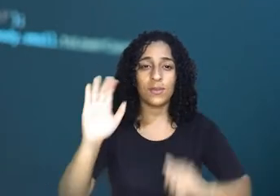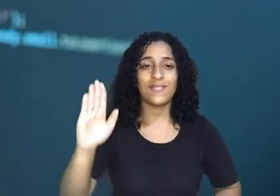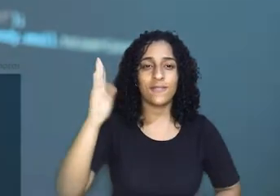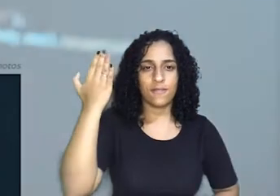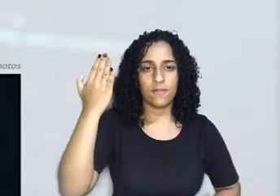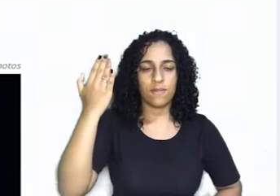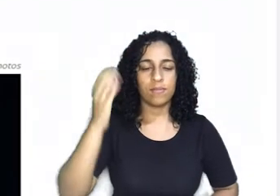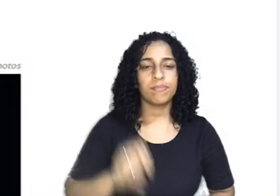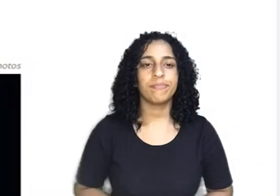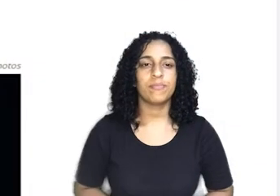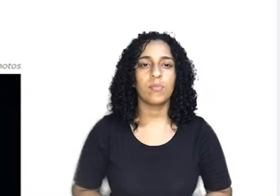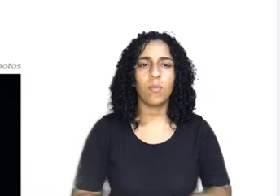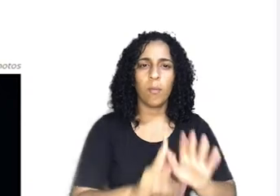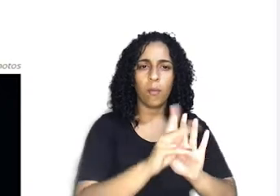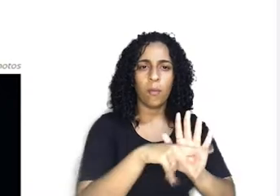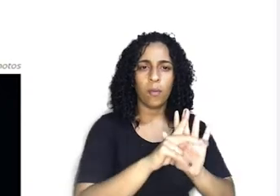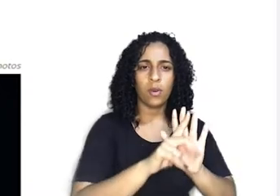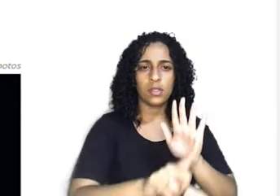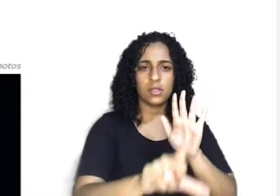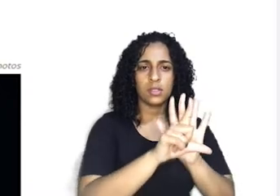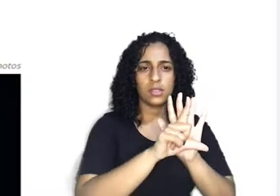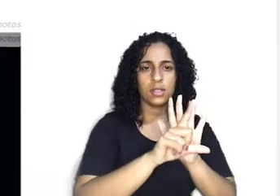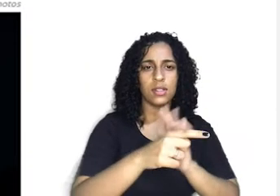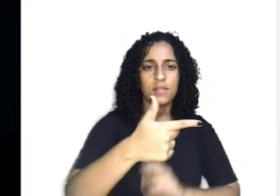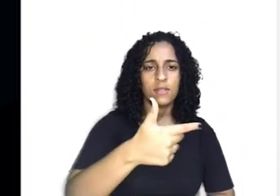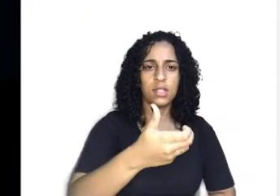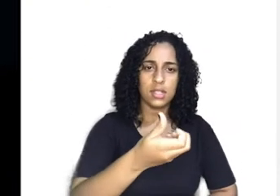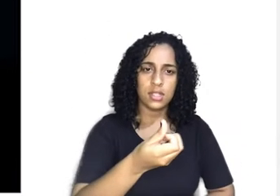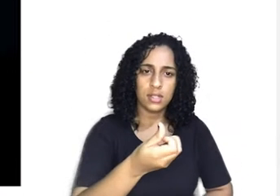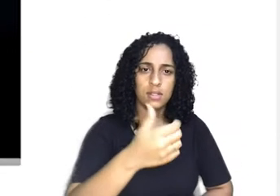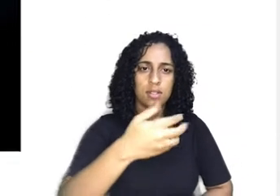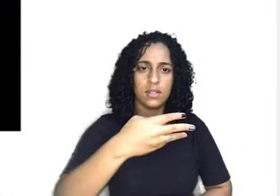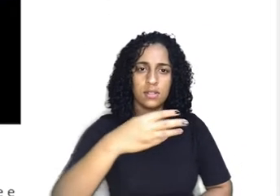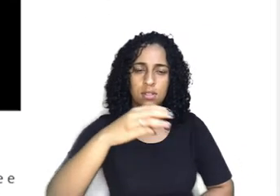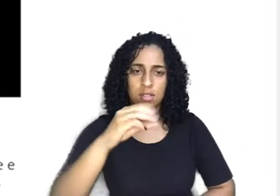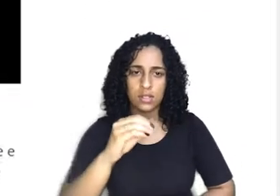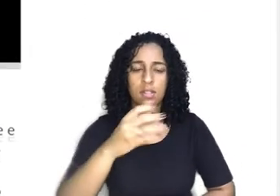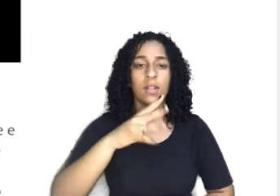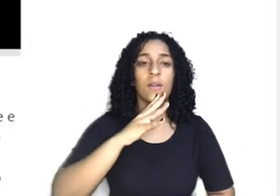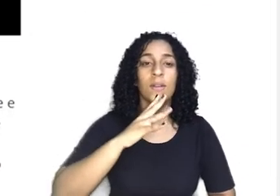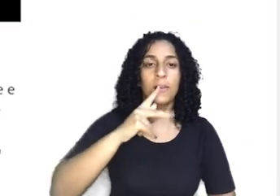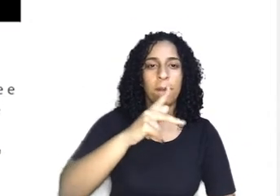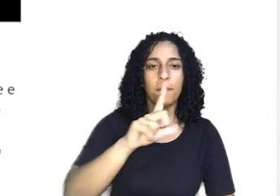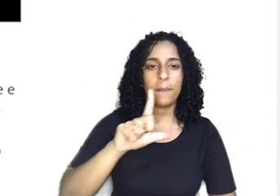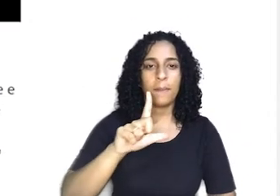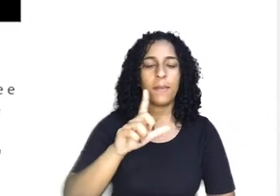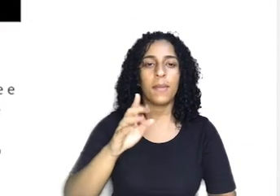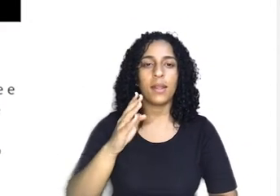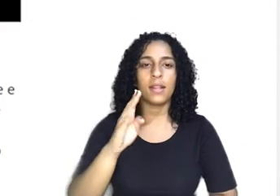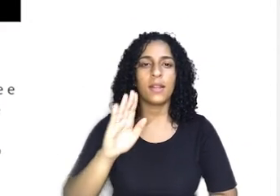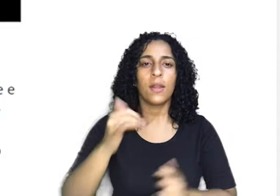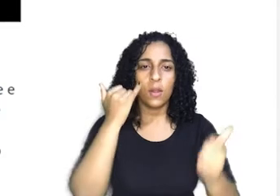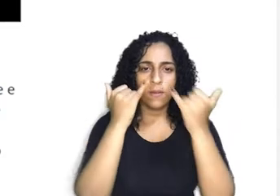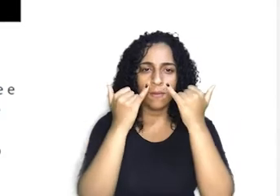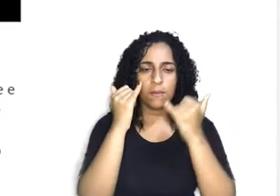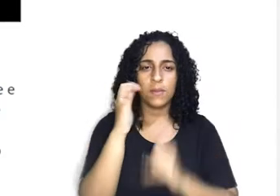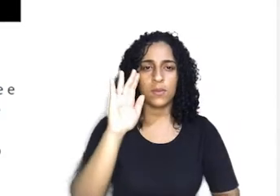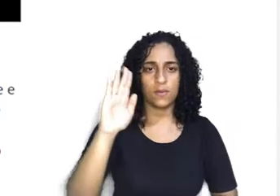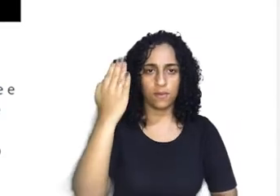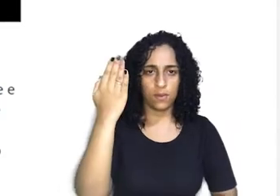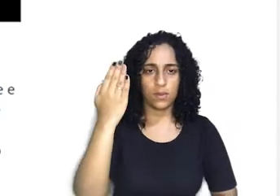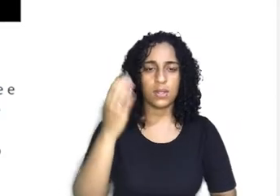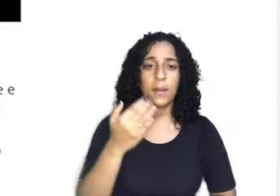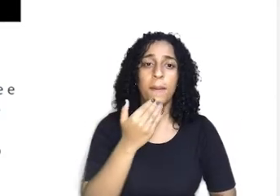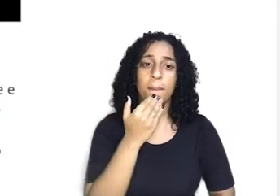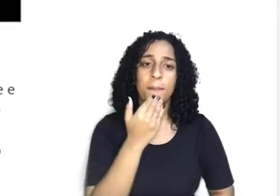botes o projeto de lei 2630 de 2020 conhecido como pele das fake News pede maior transparência